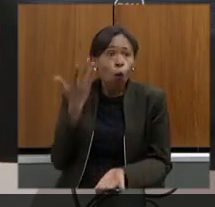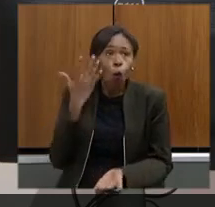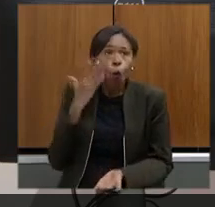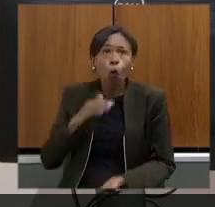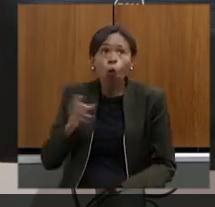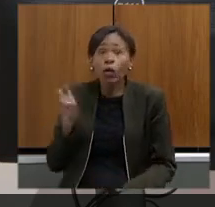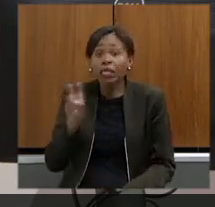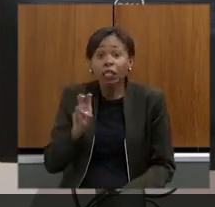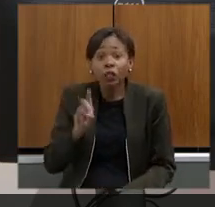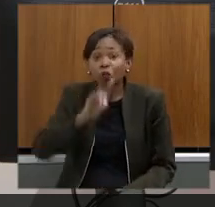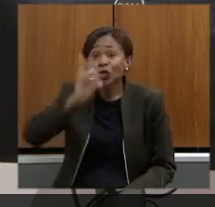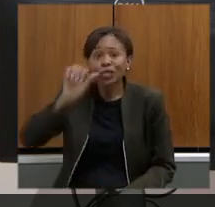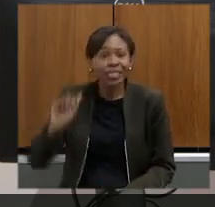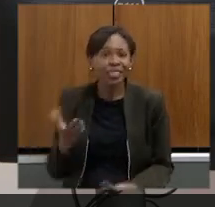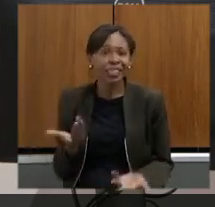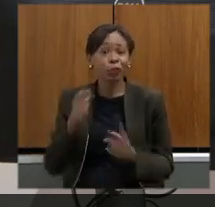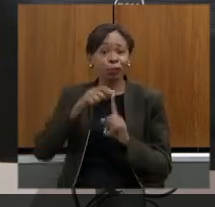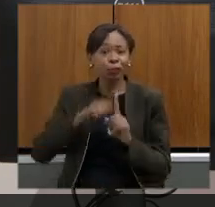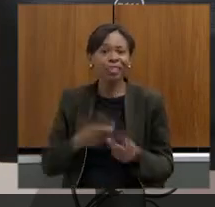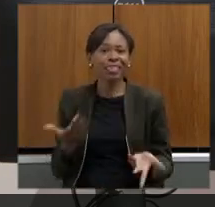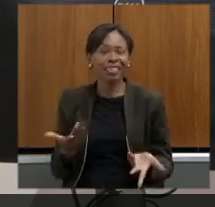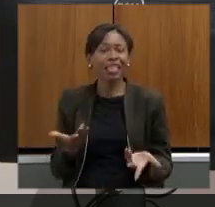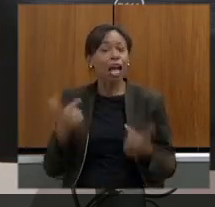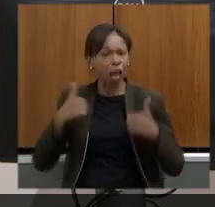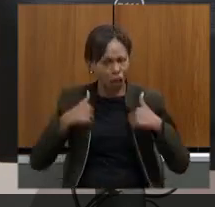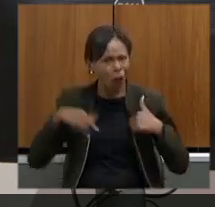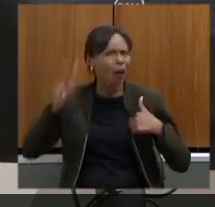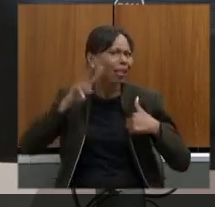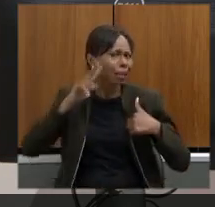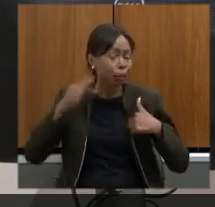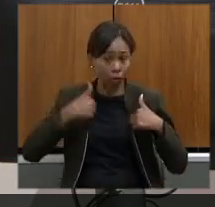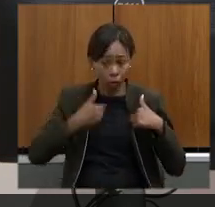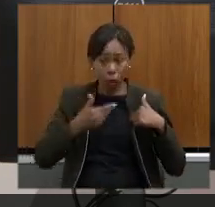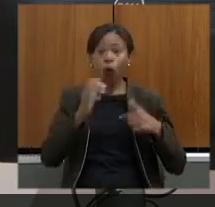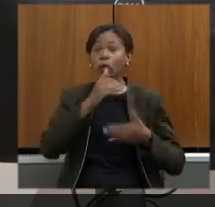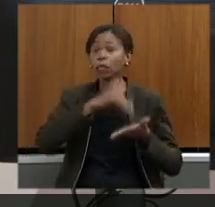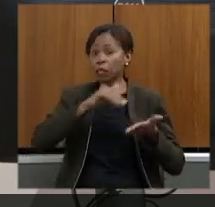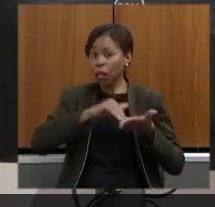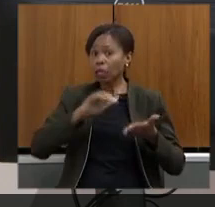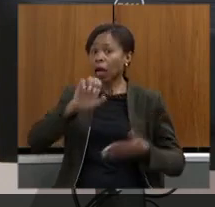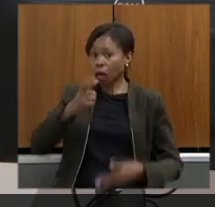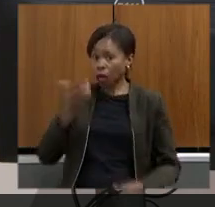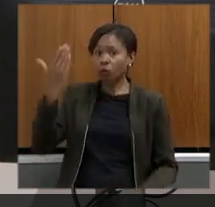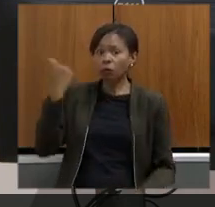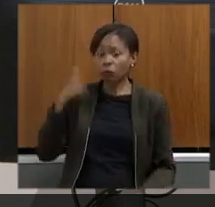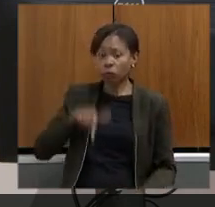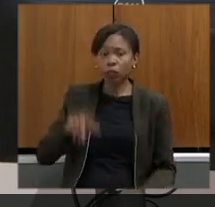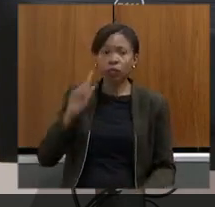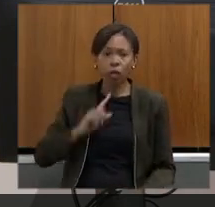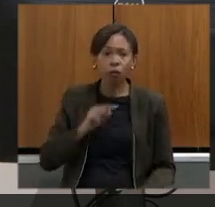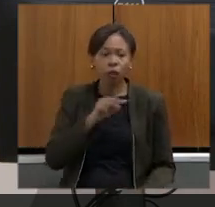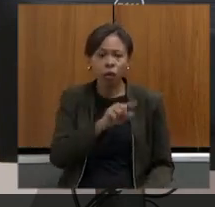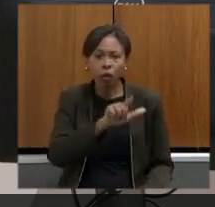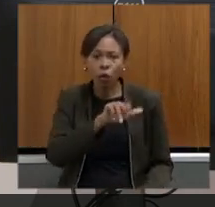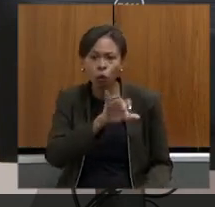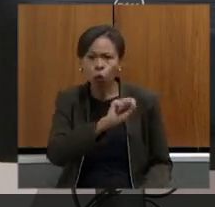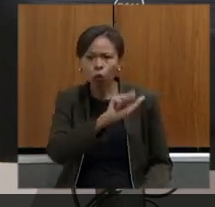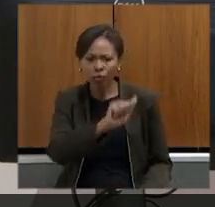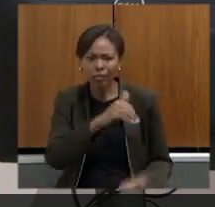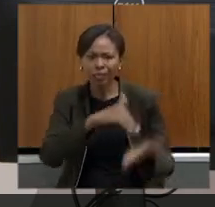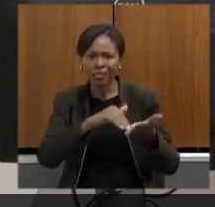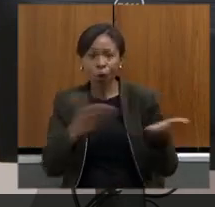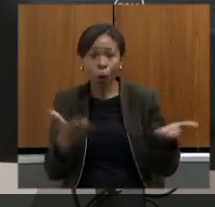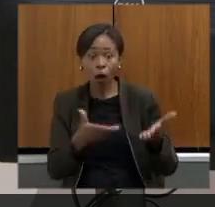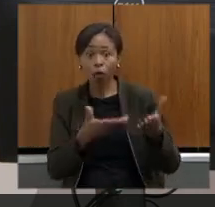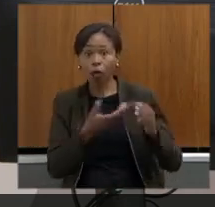Eu sinto porque eu pensei que a tarde estado eu fiquei apavorada que conta a mãe da secretaria da Luiza eu fiquei apavorada